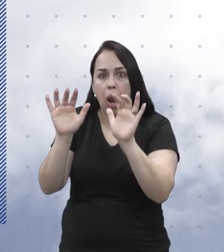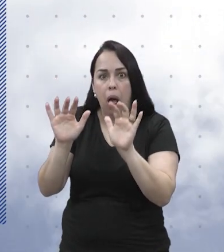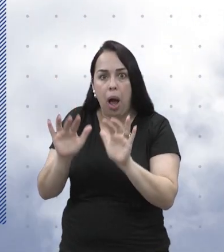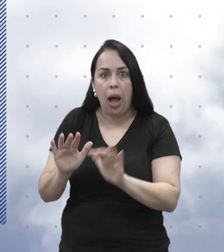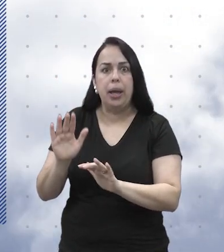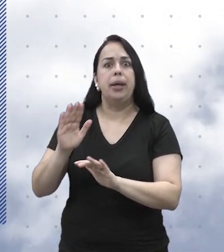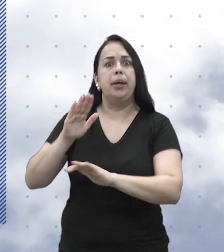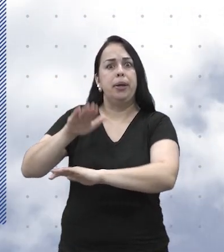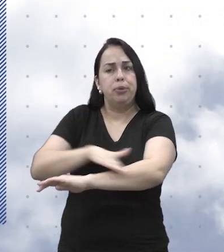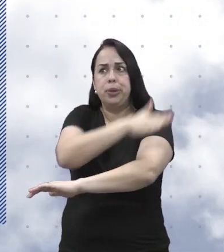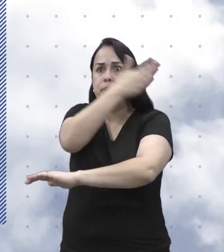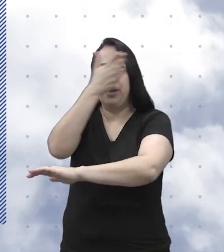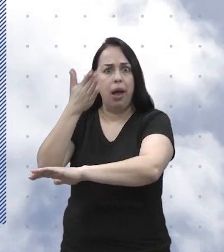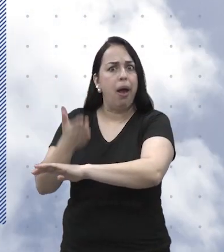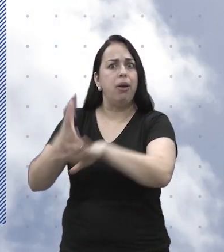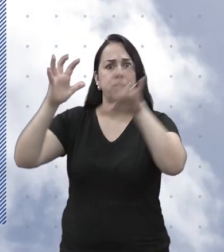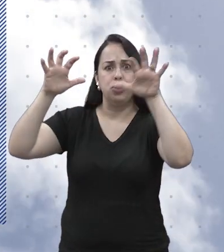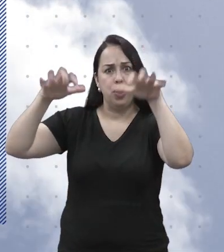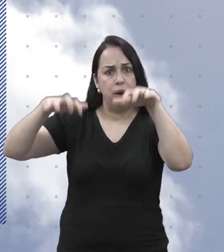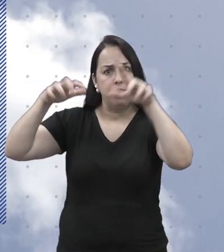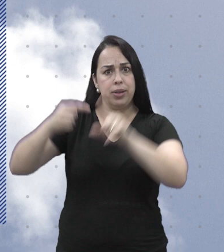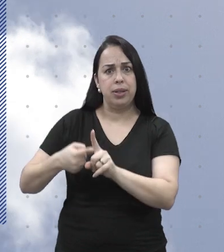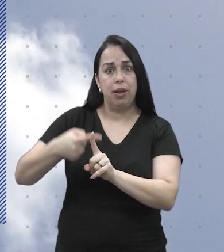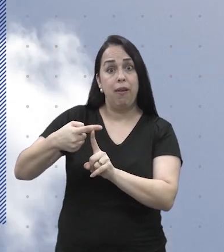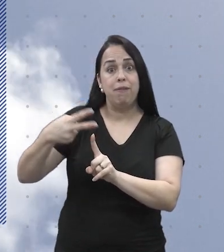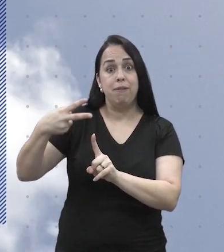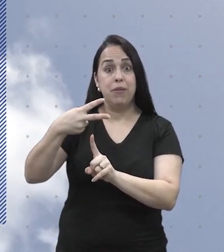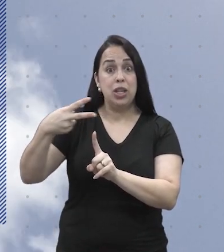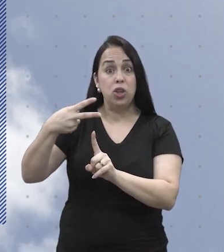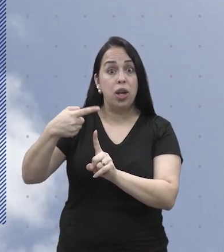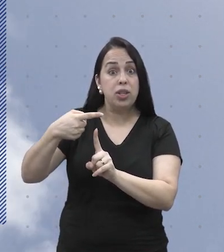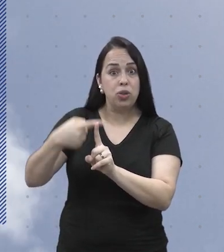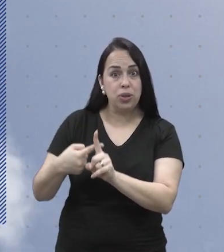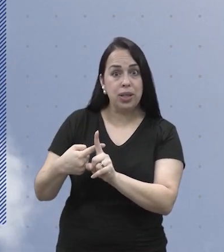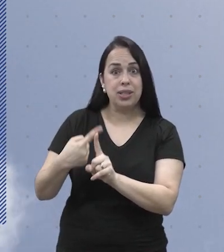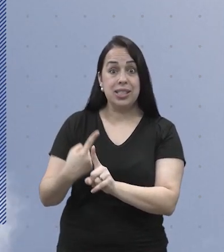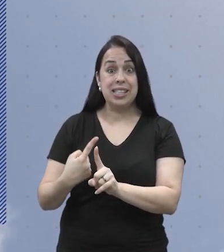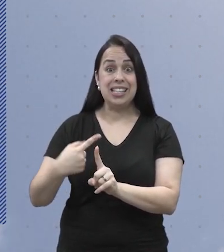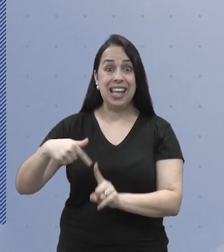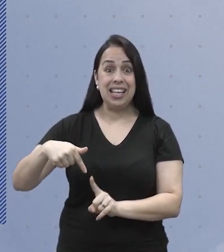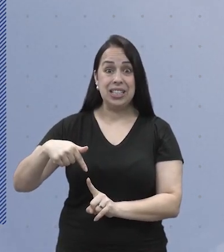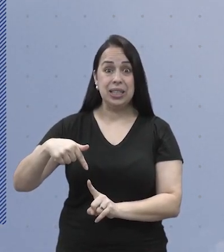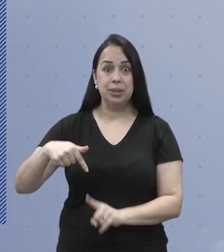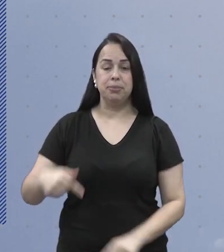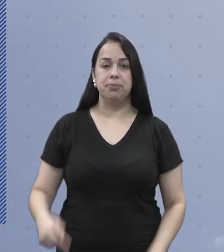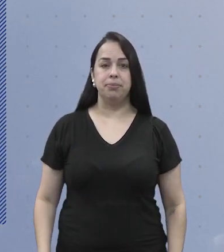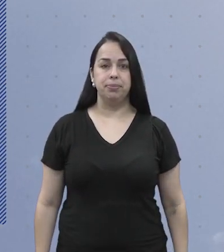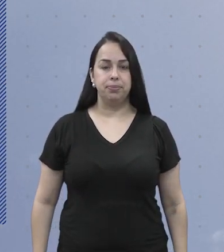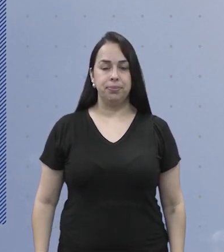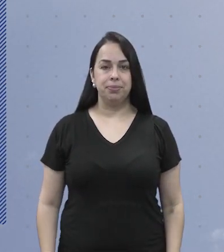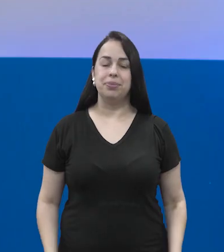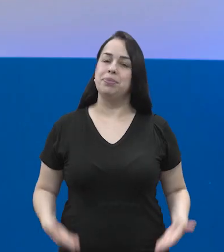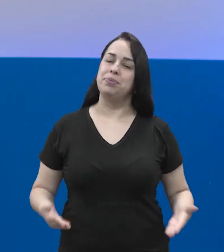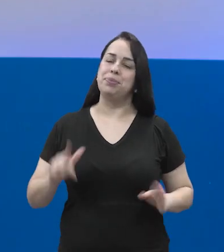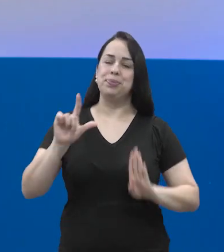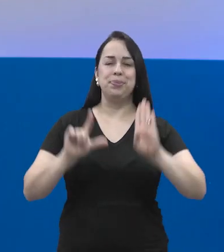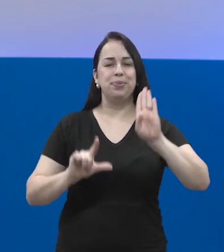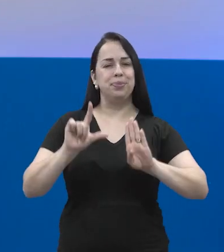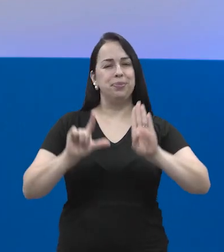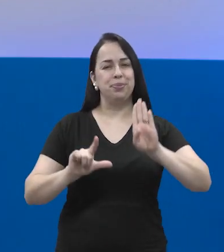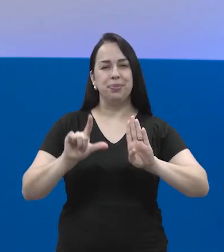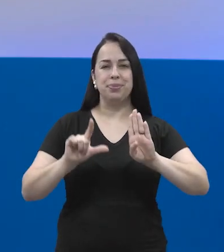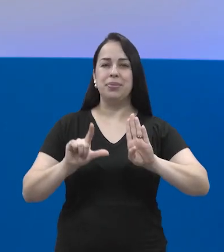e pode chover durante todo o dia. A máxima prevista é de 22 e a mínima será de 17. O